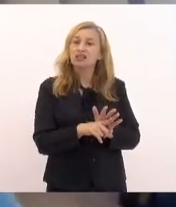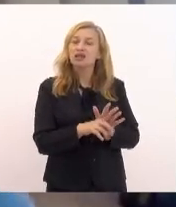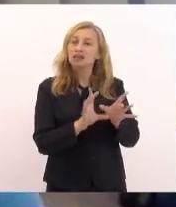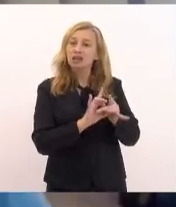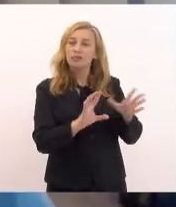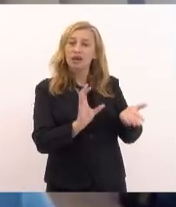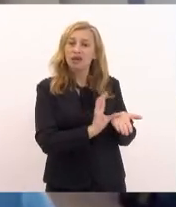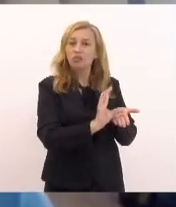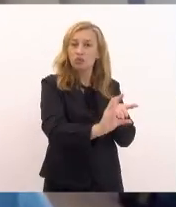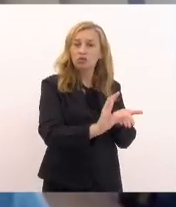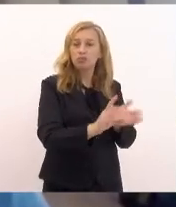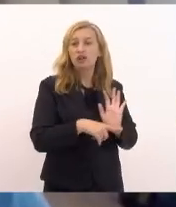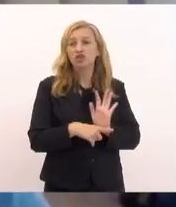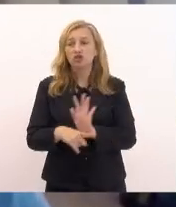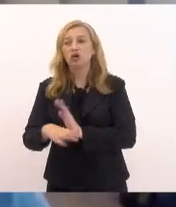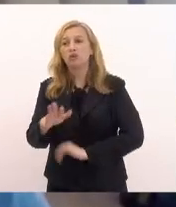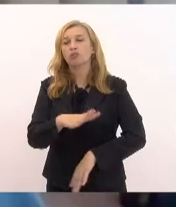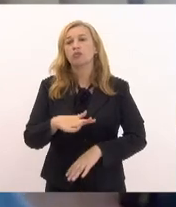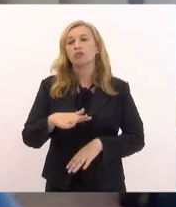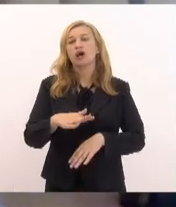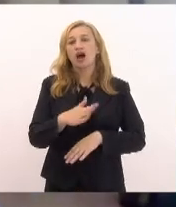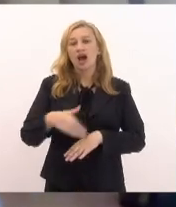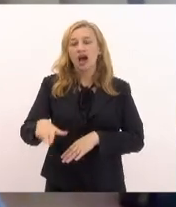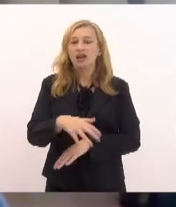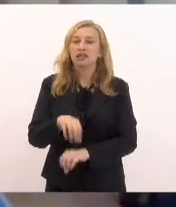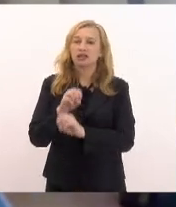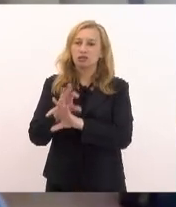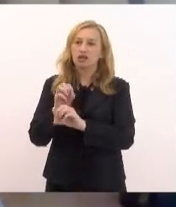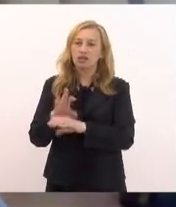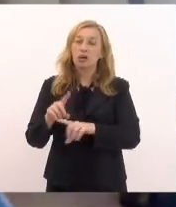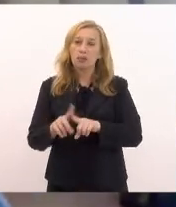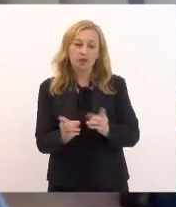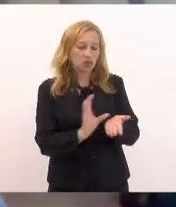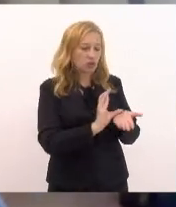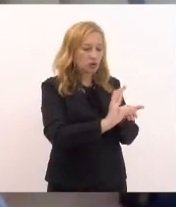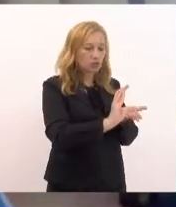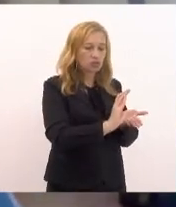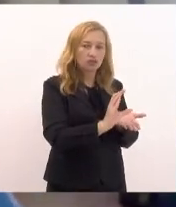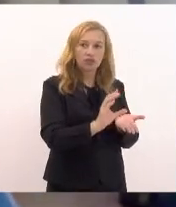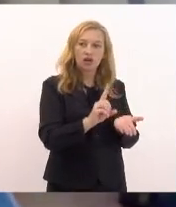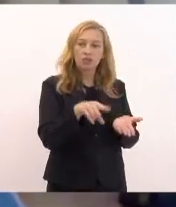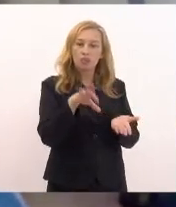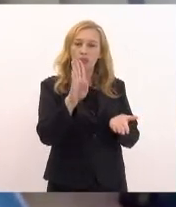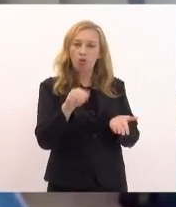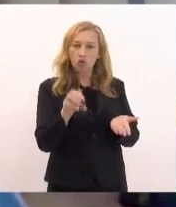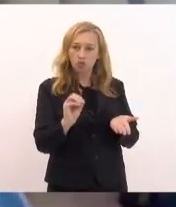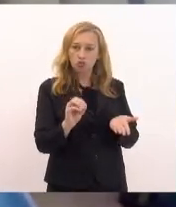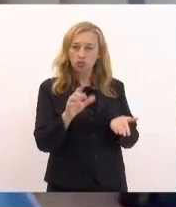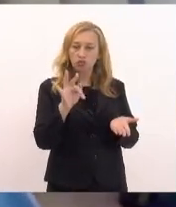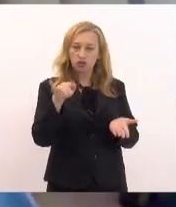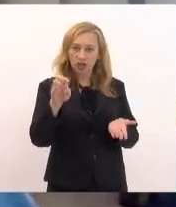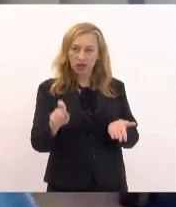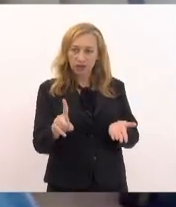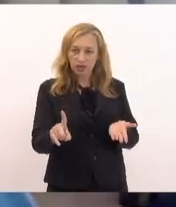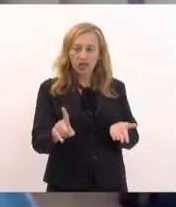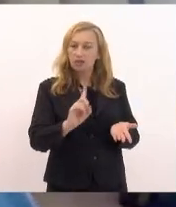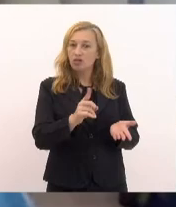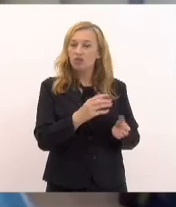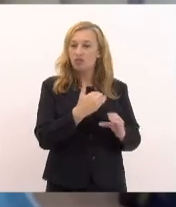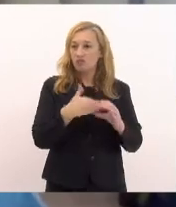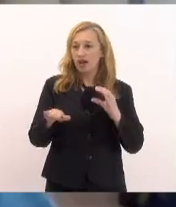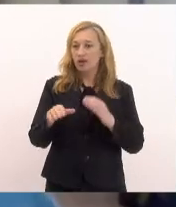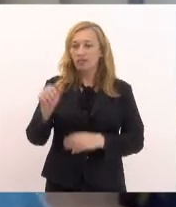profissional de educação. Só que esse recurso que vira abono do Fundeb ele depois não vai para a aposentadoria do